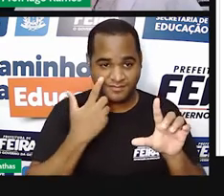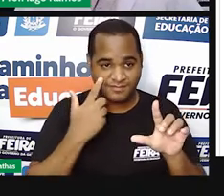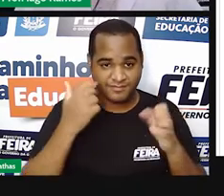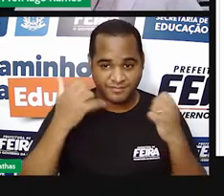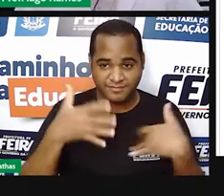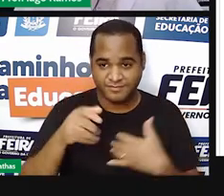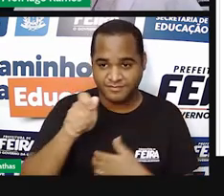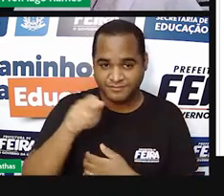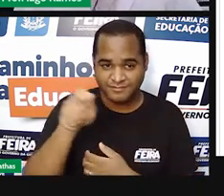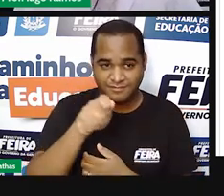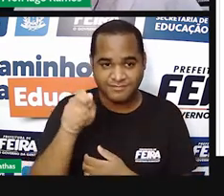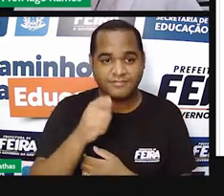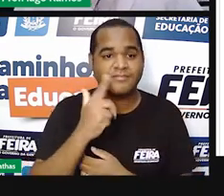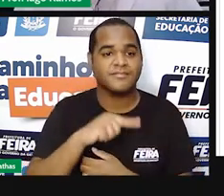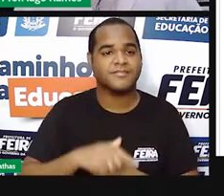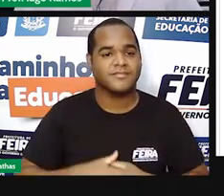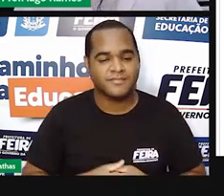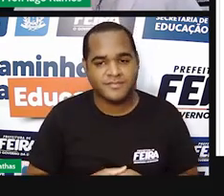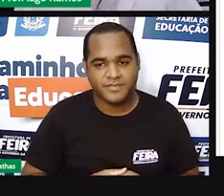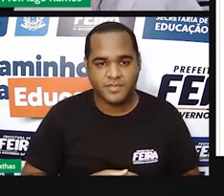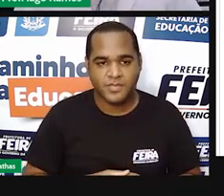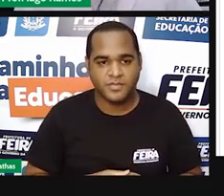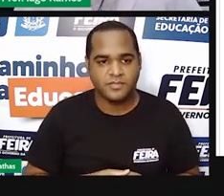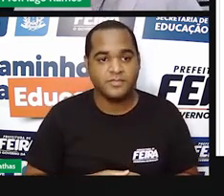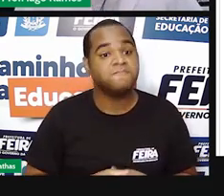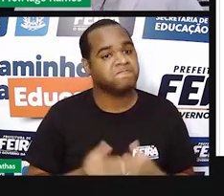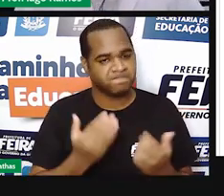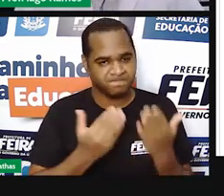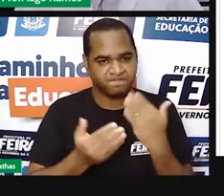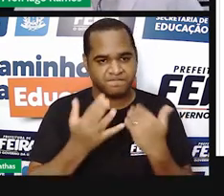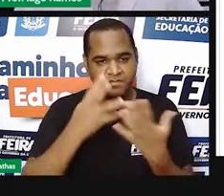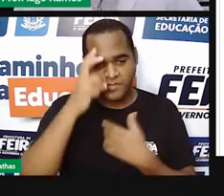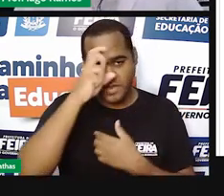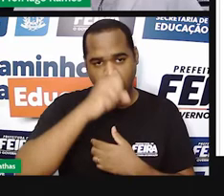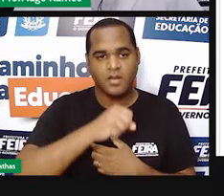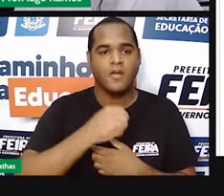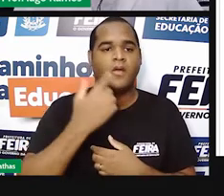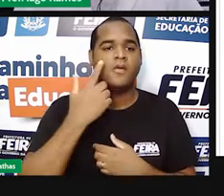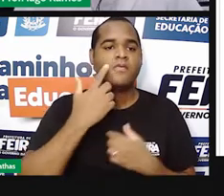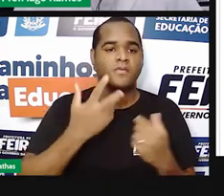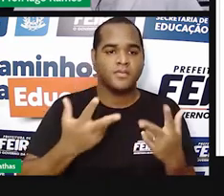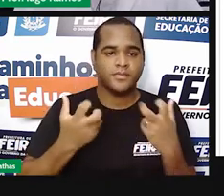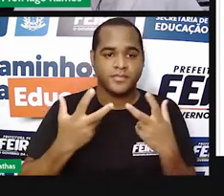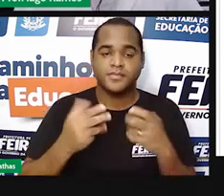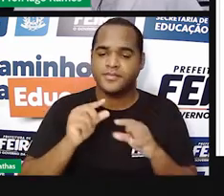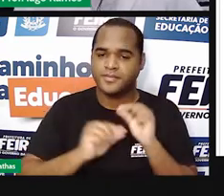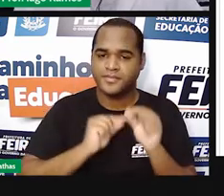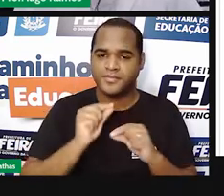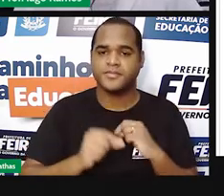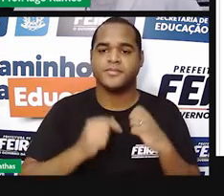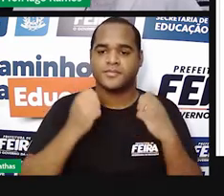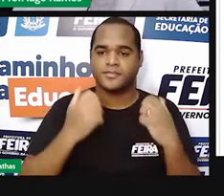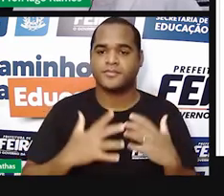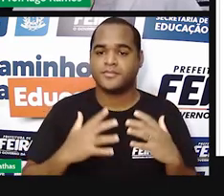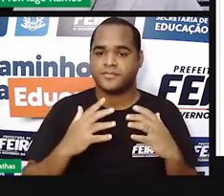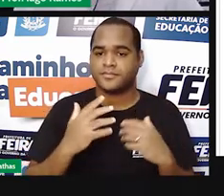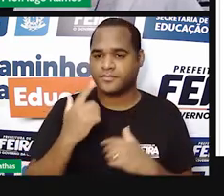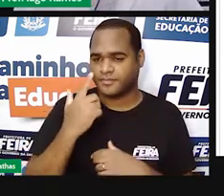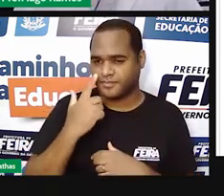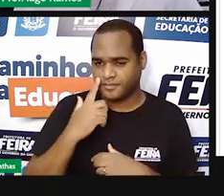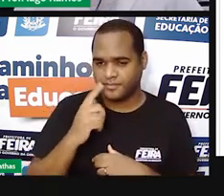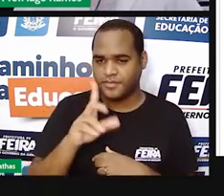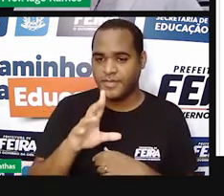aqui agora o mouse Tá então vamos lá Observe que uma das peças tem um formato de